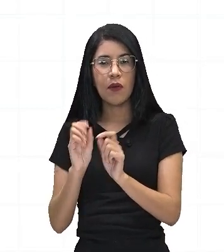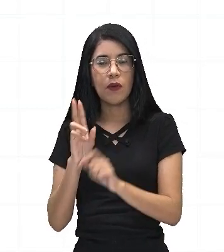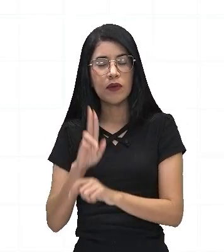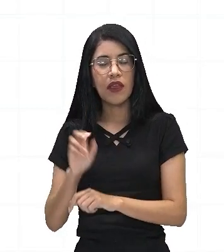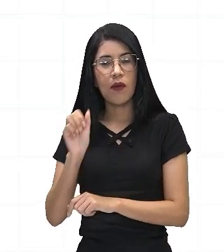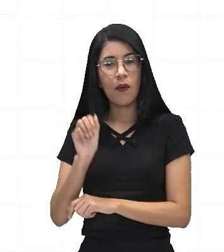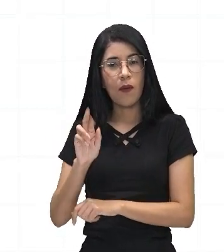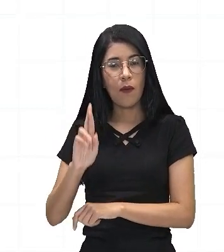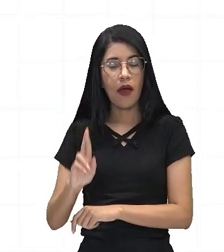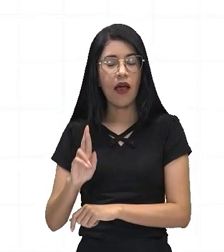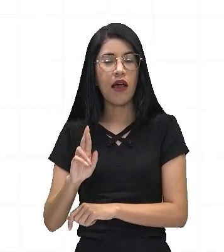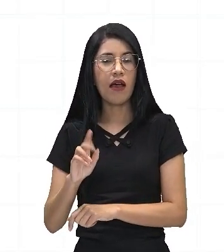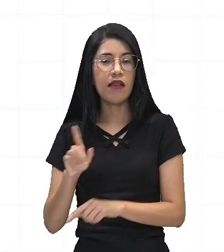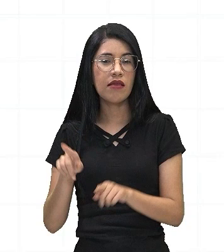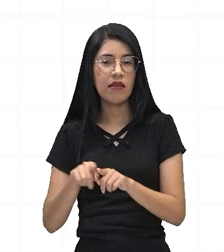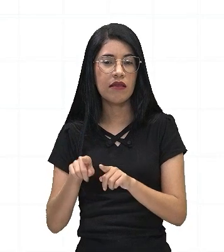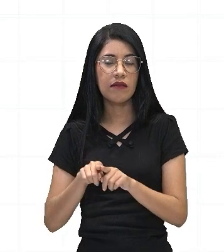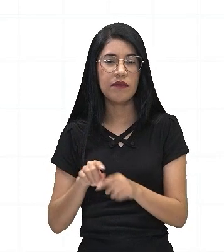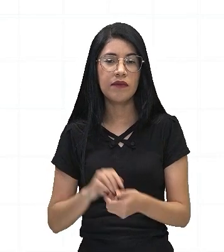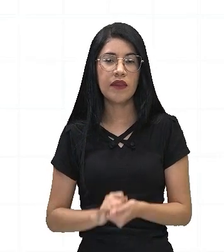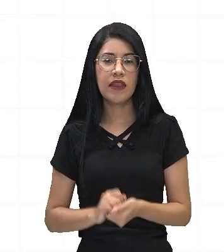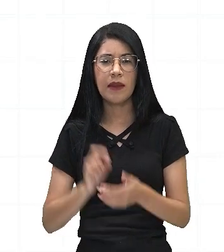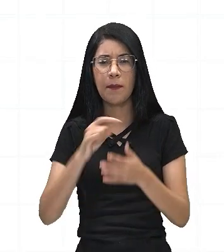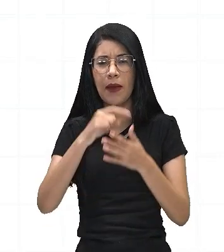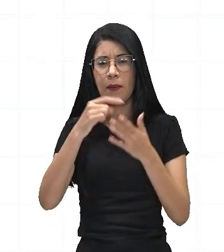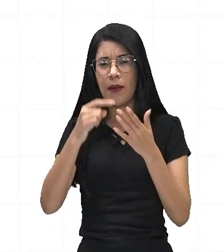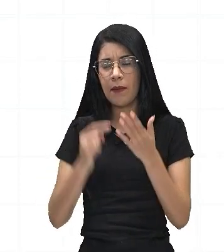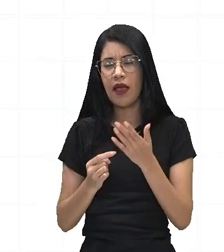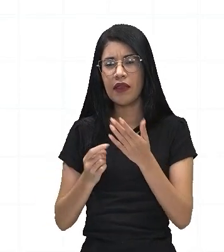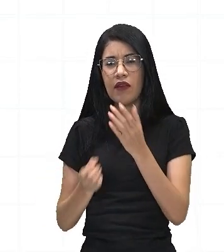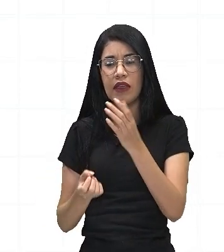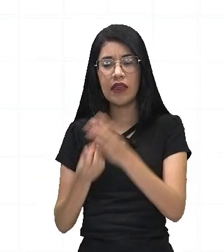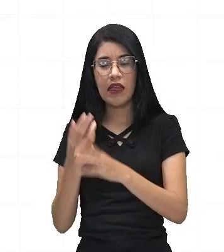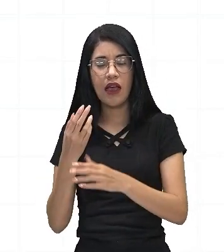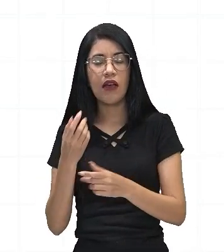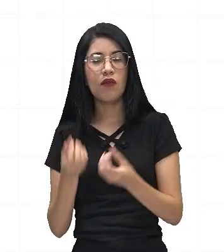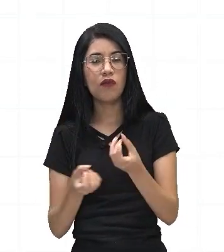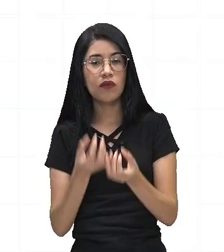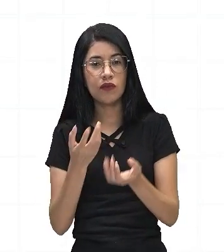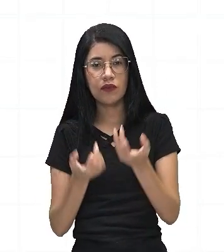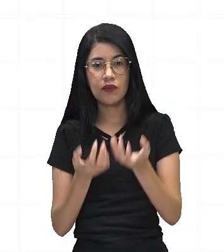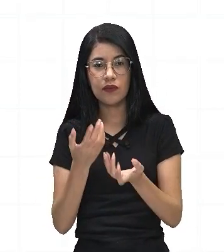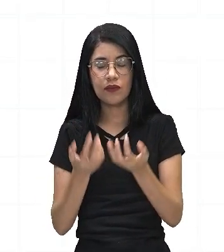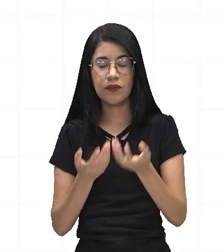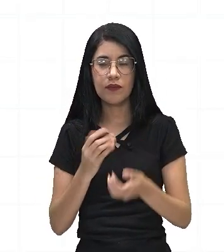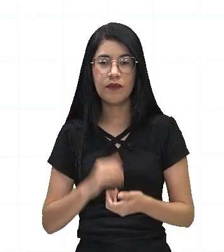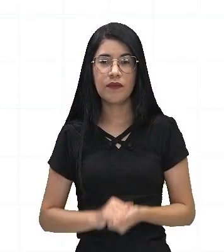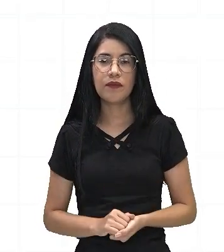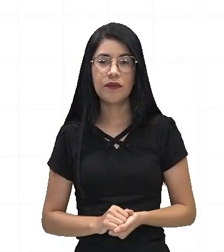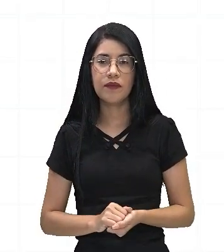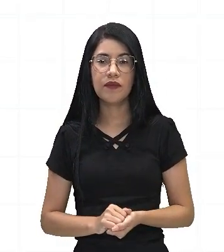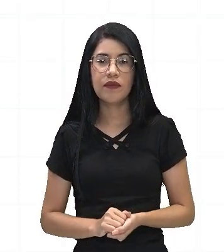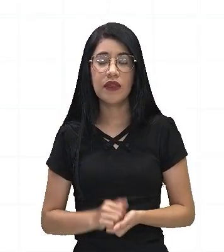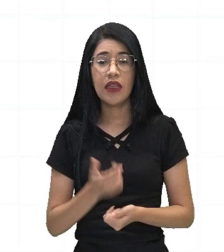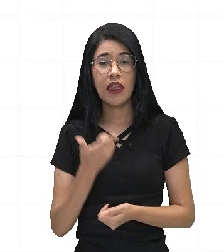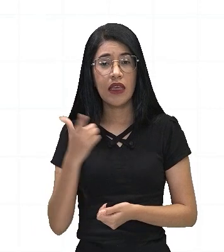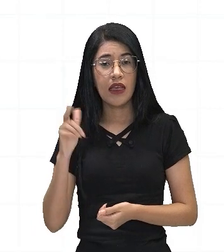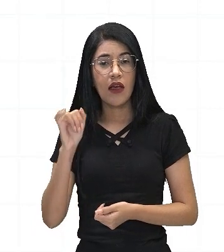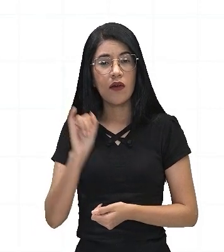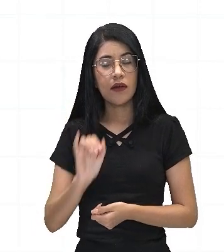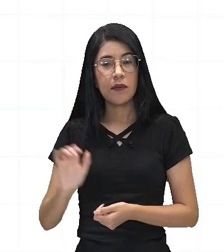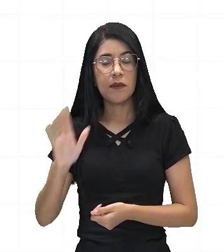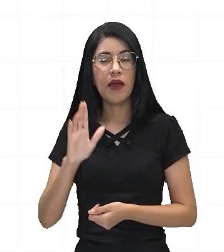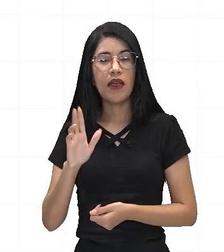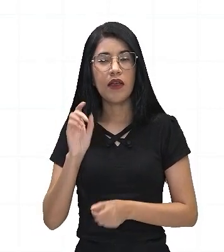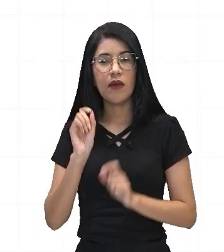esse combustível, por exemplo, e esses elementos para gerarem esse fogo, né, essa combustão, a partir da combustão. E na outra imagem a gente relembra aí